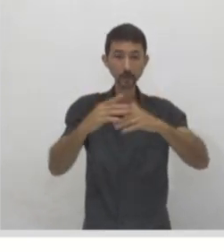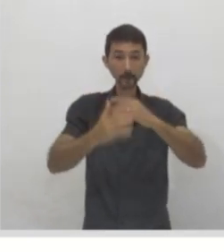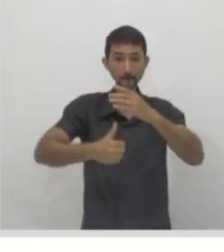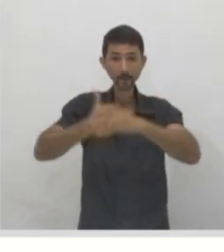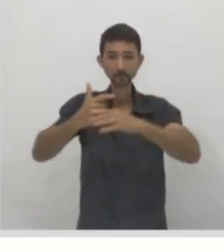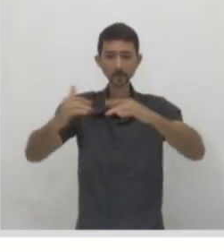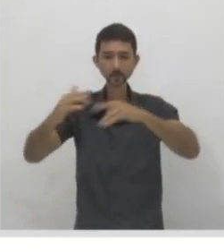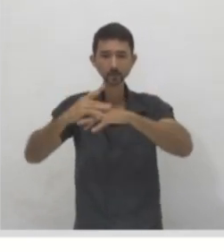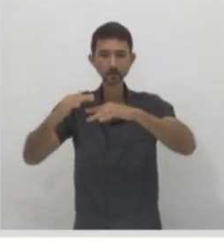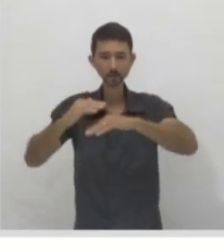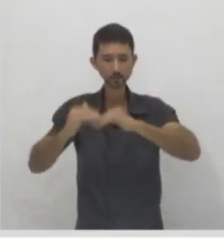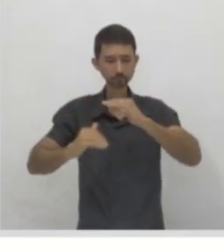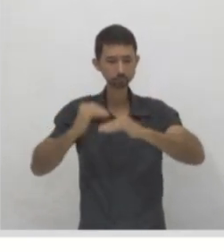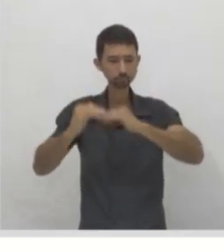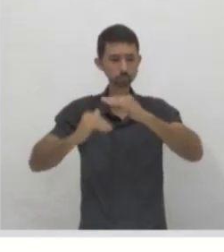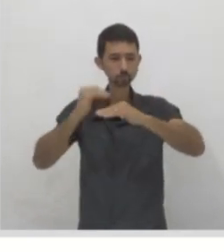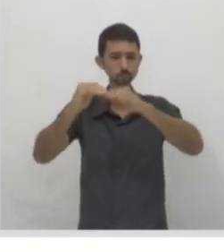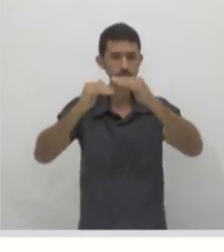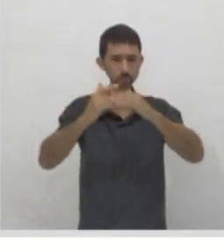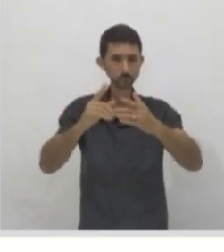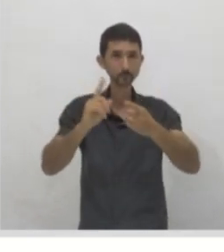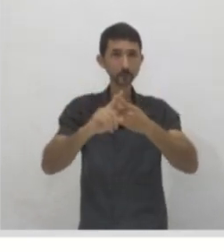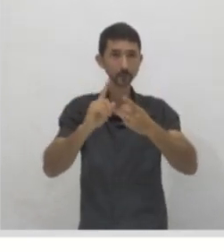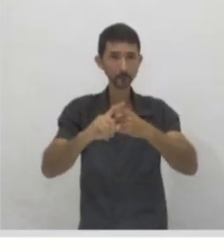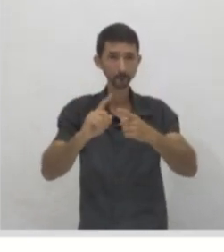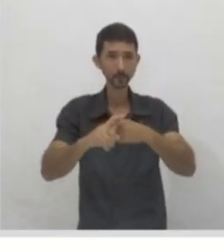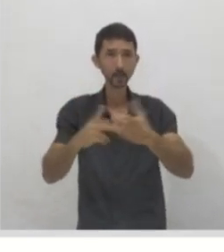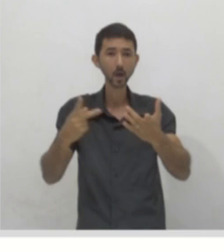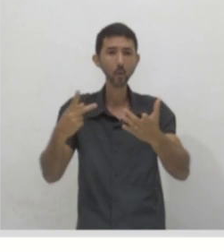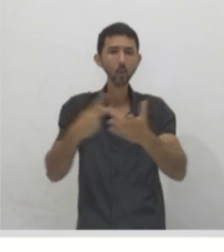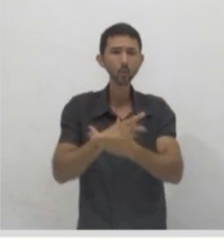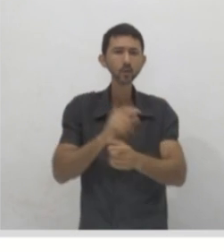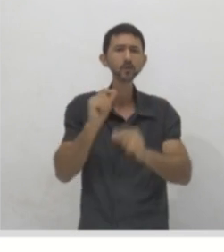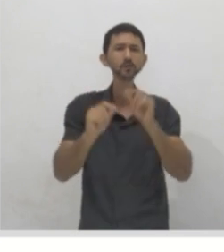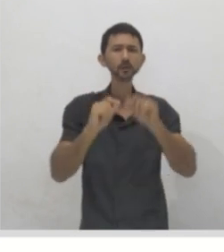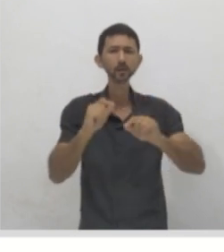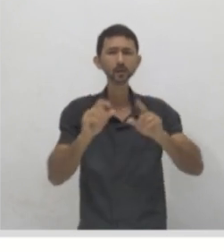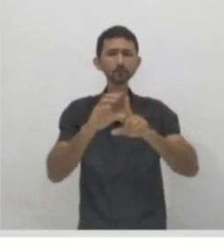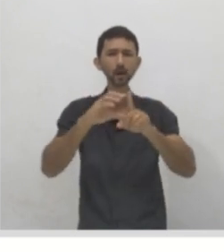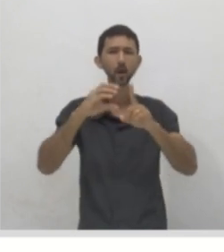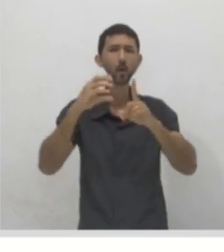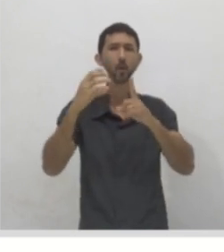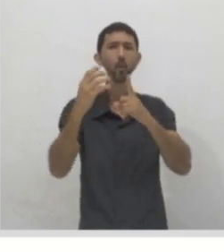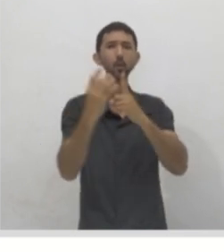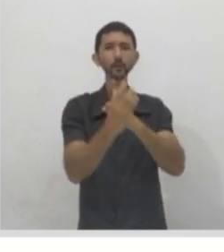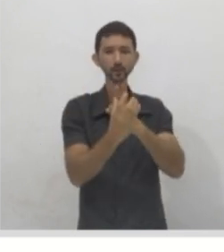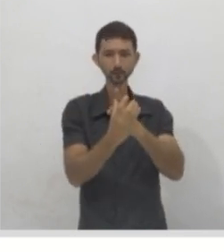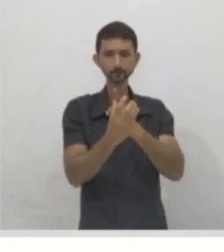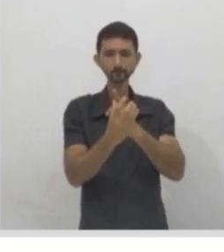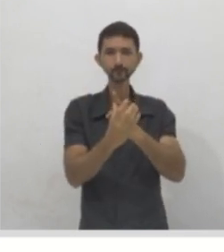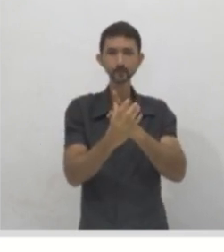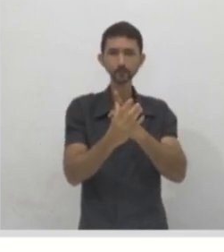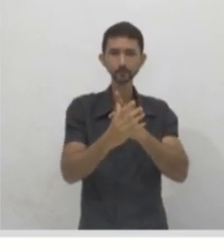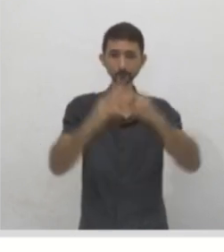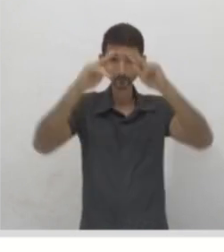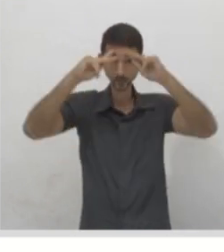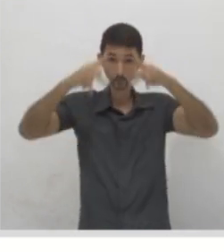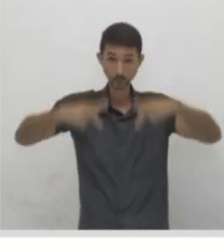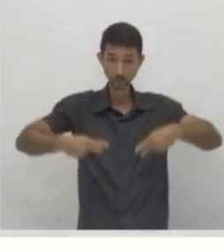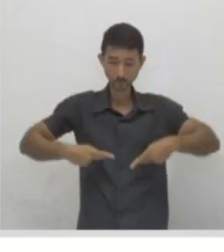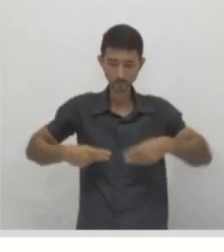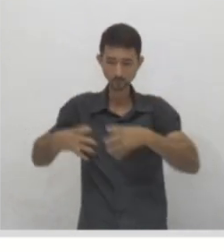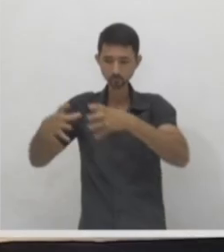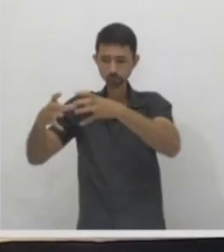que isso vai ter na questão da comunidade, tá, ok? Quanto mais os seres humanos vão se